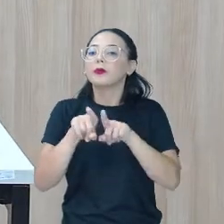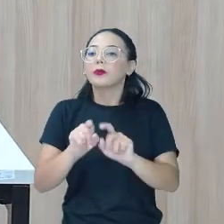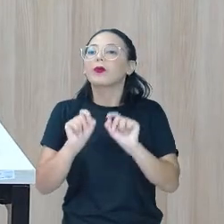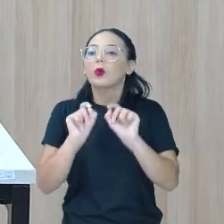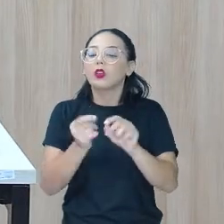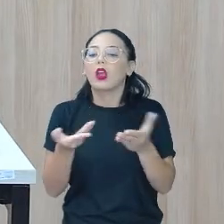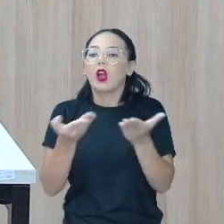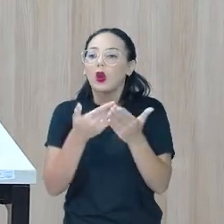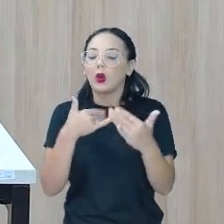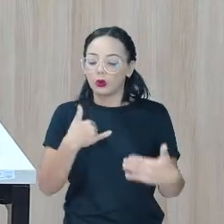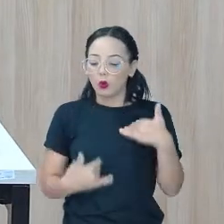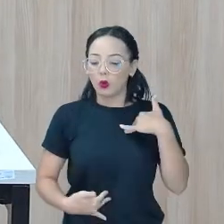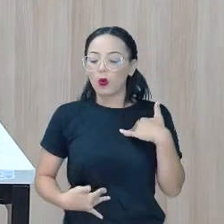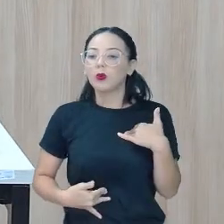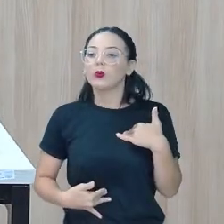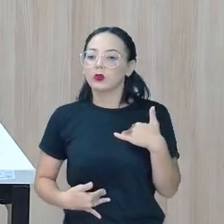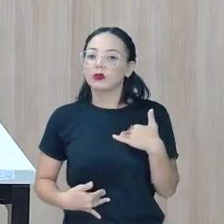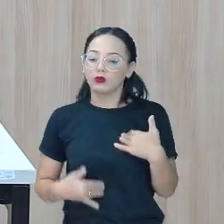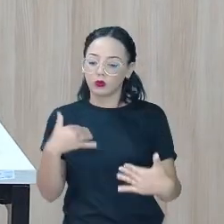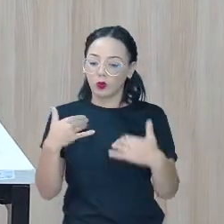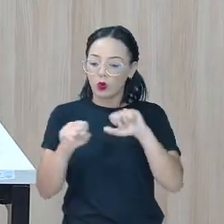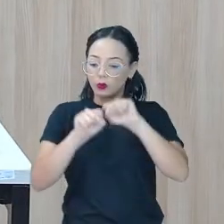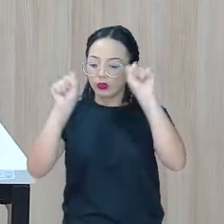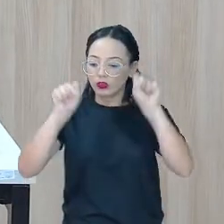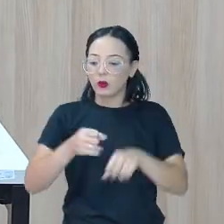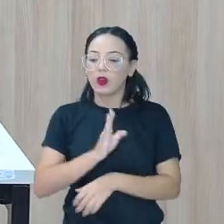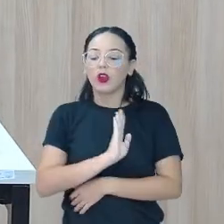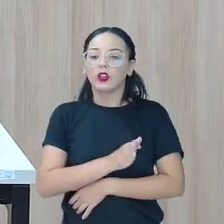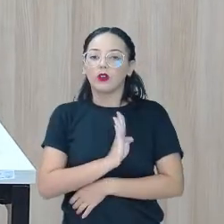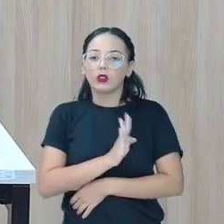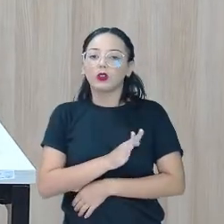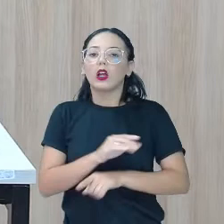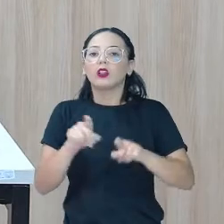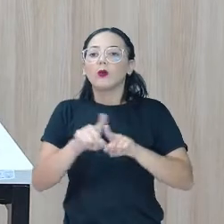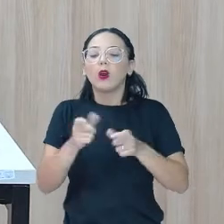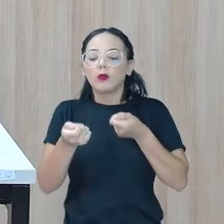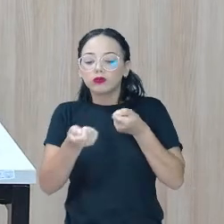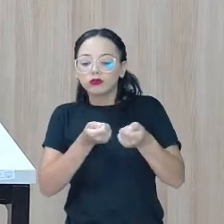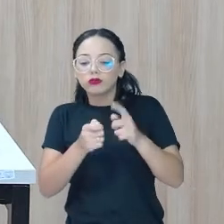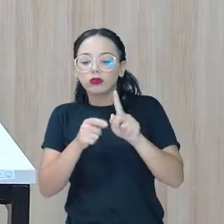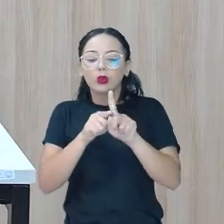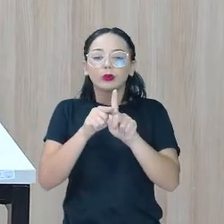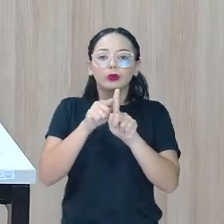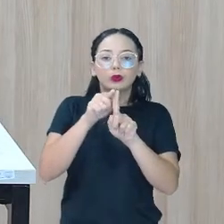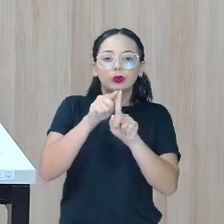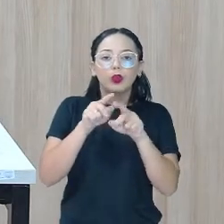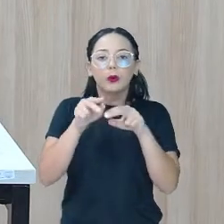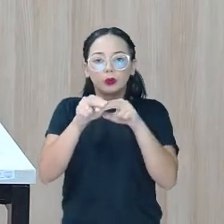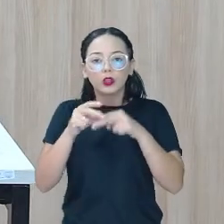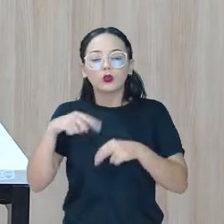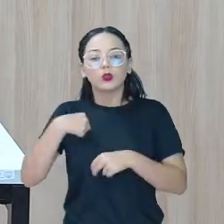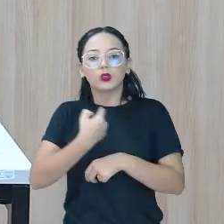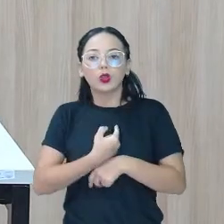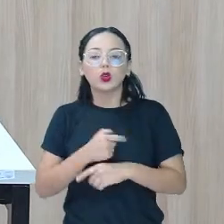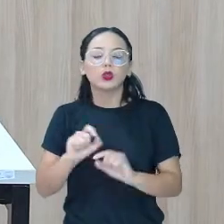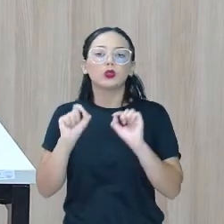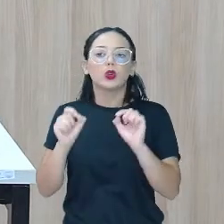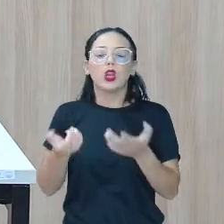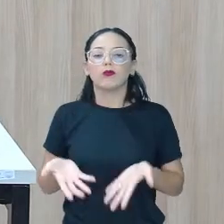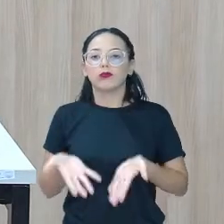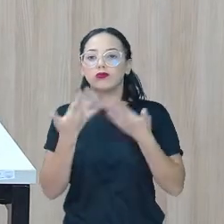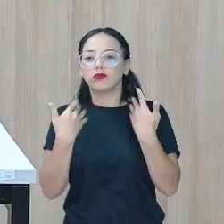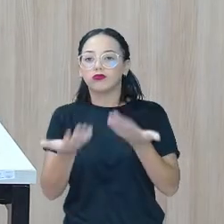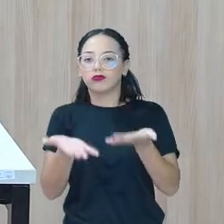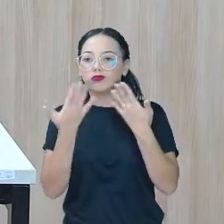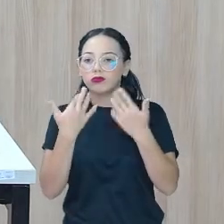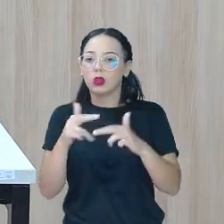que o nosso corpo tem, o nosso sistema cardiovascular regula a temperatura. É por isso que quando a gente está com calor,